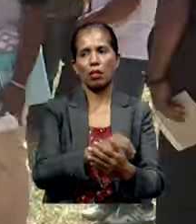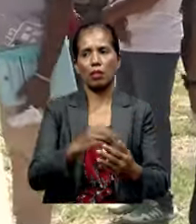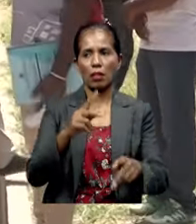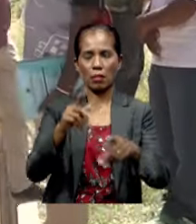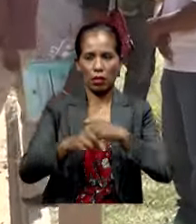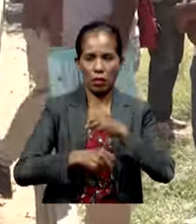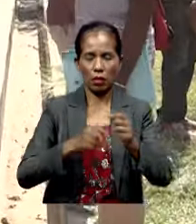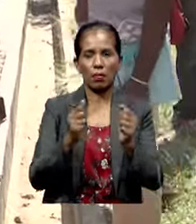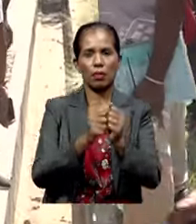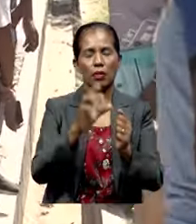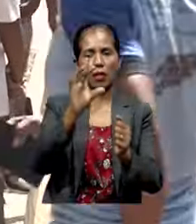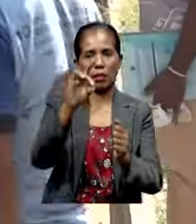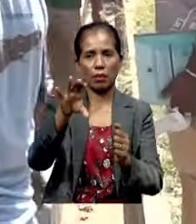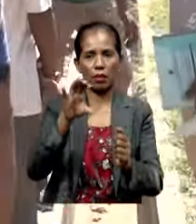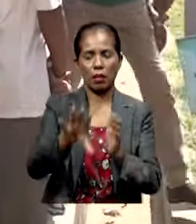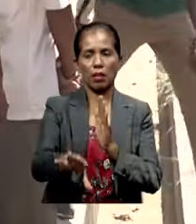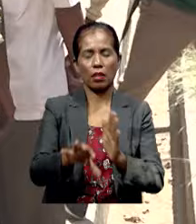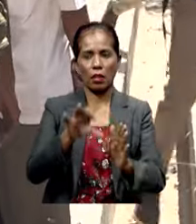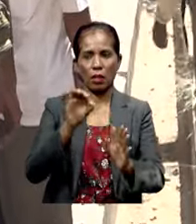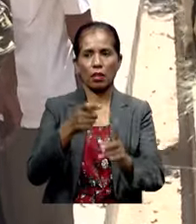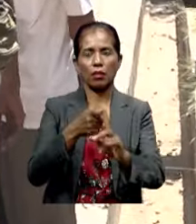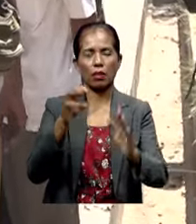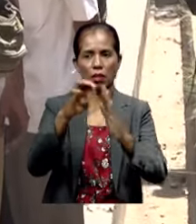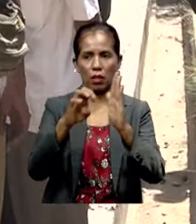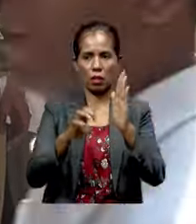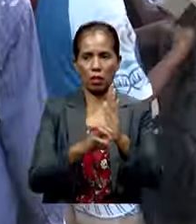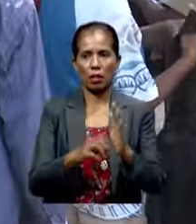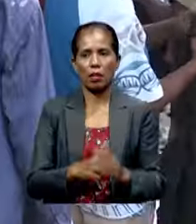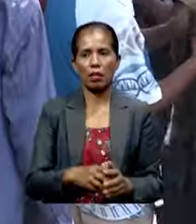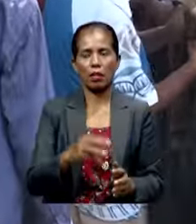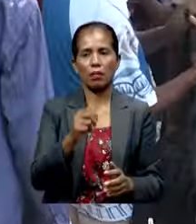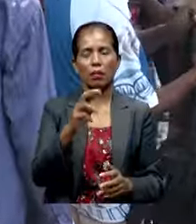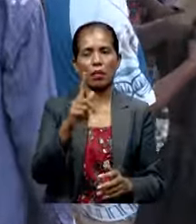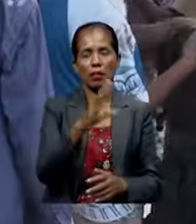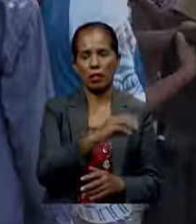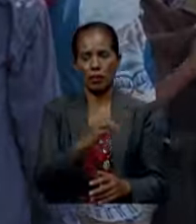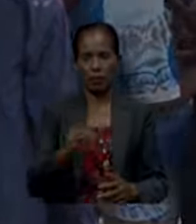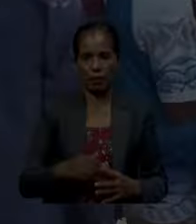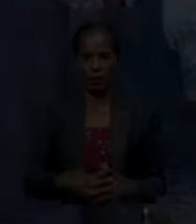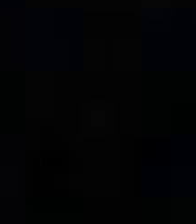sobrevivente ato sualo no reta na pensão, o seu estado. Marito da Costa, Emerenciana Martins, Giamen.